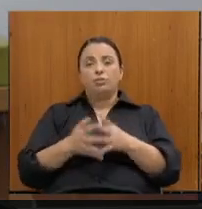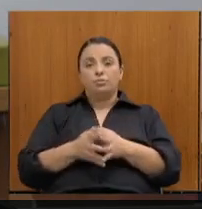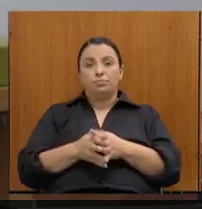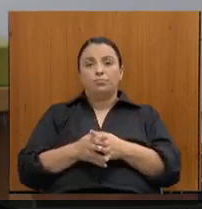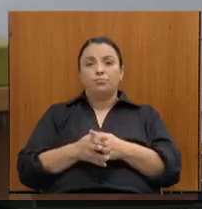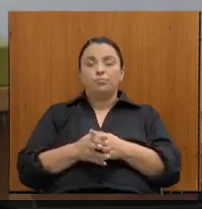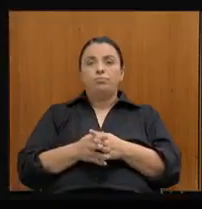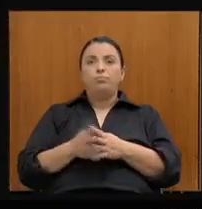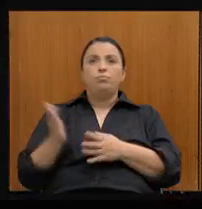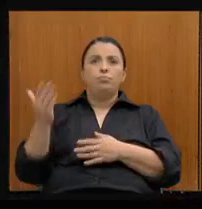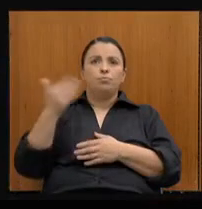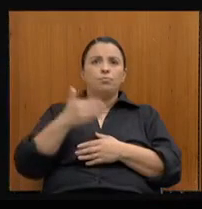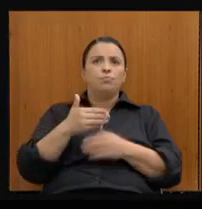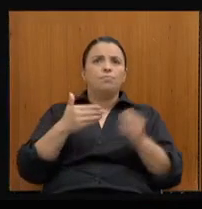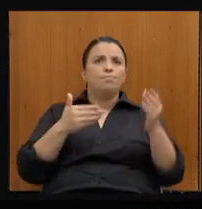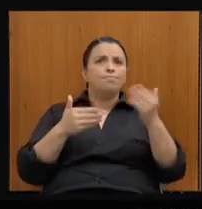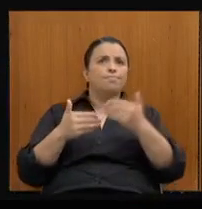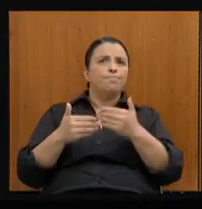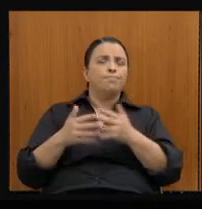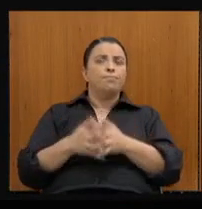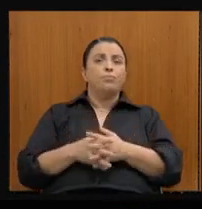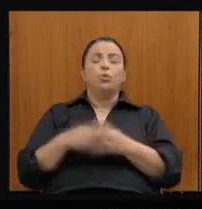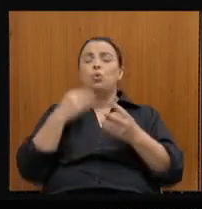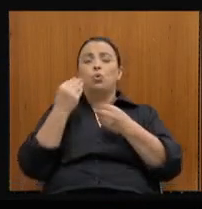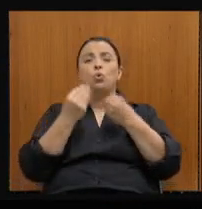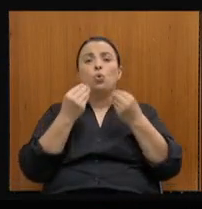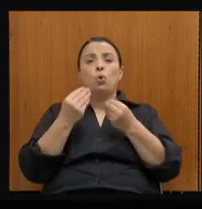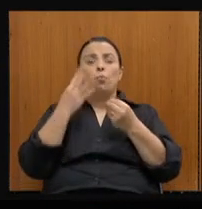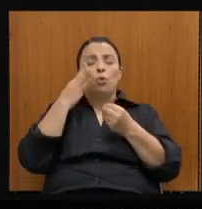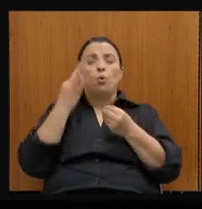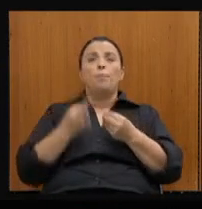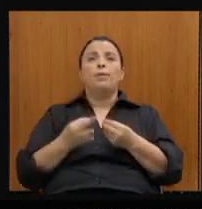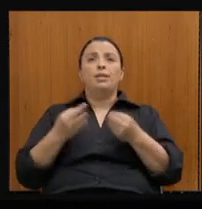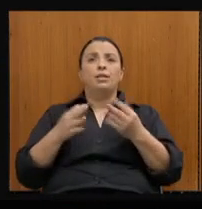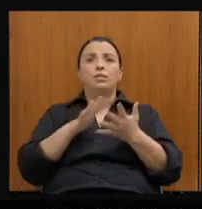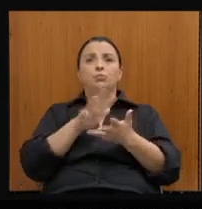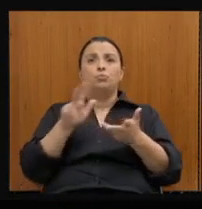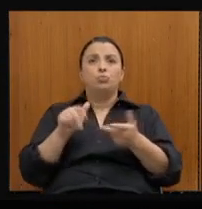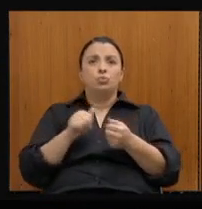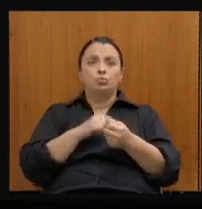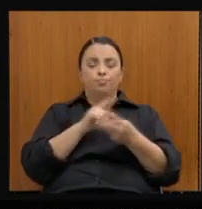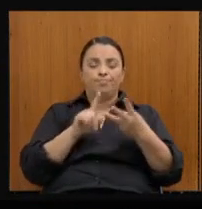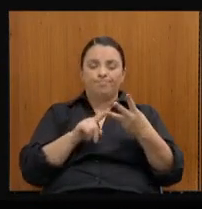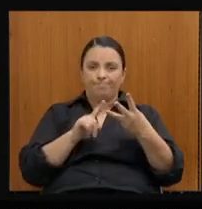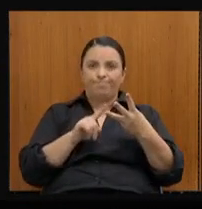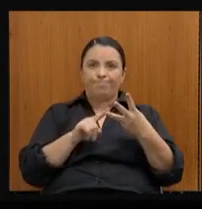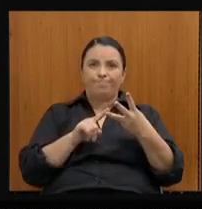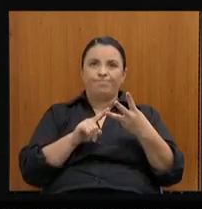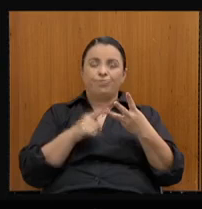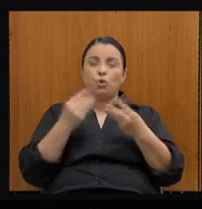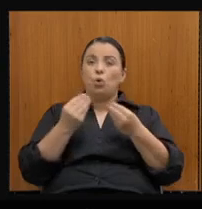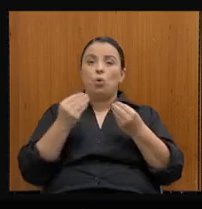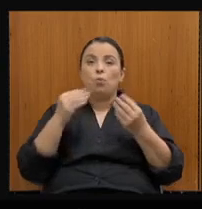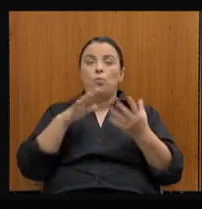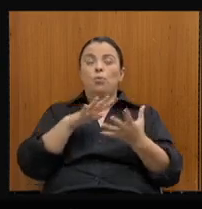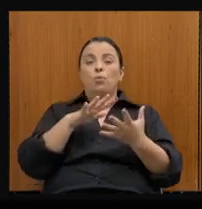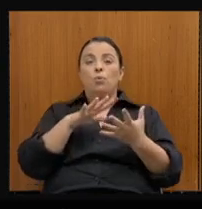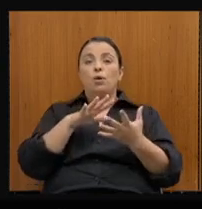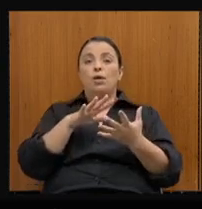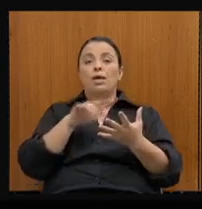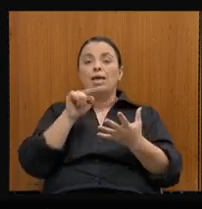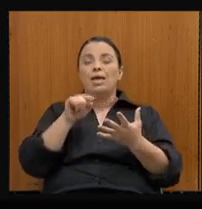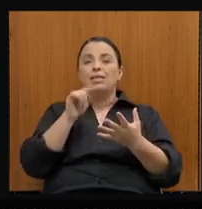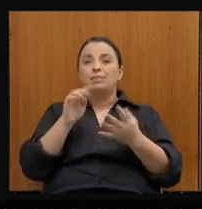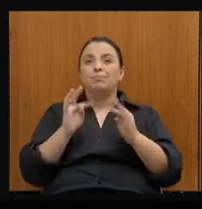favor bom e como entender esse mundo existe o mundo que existe um trilema calor